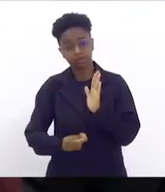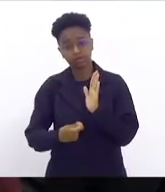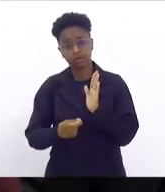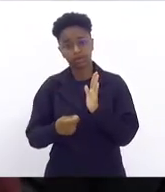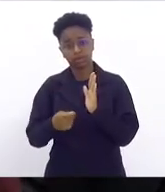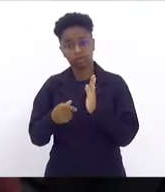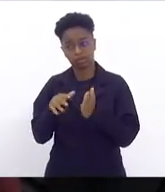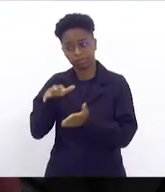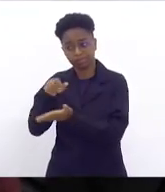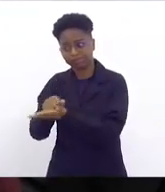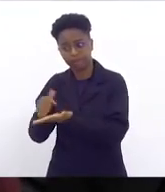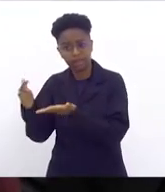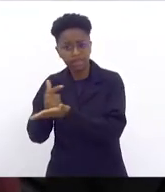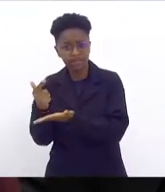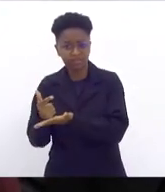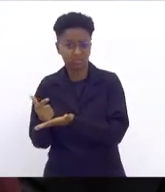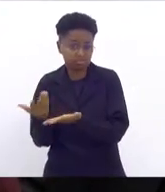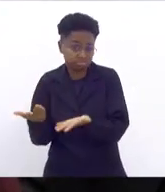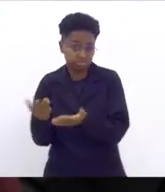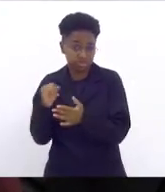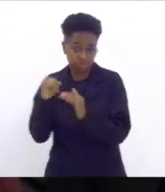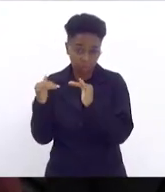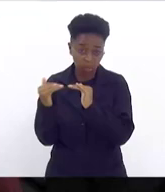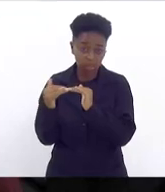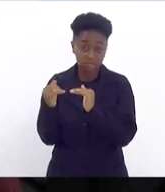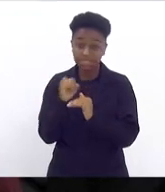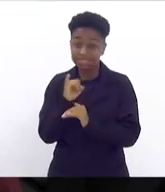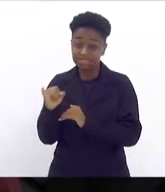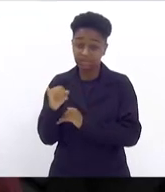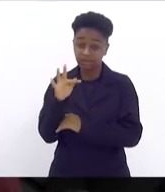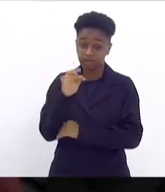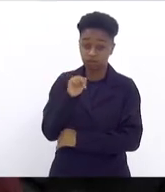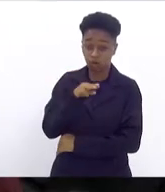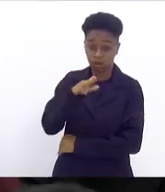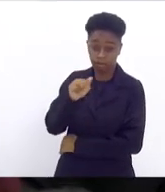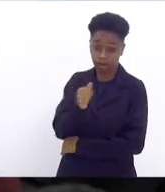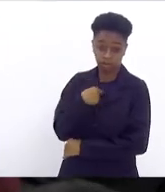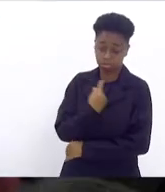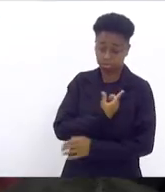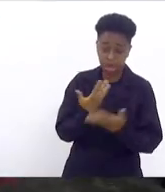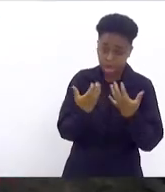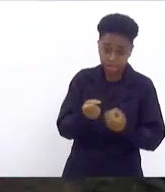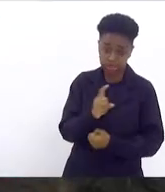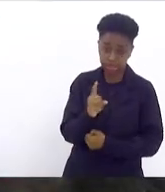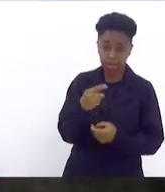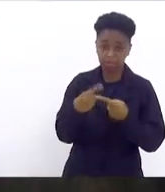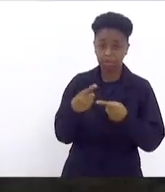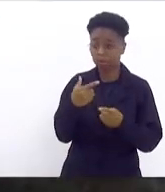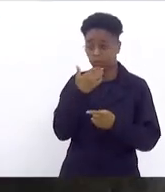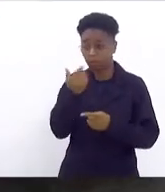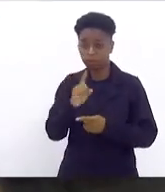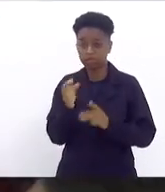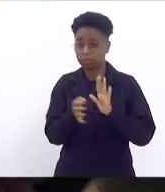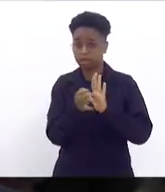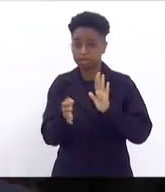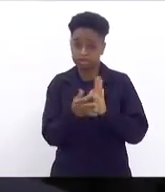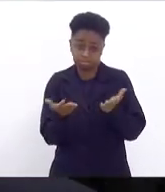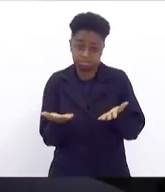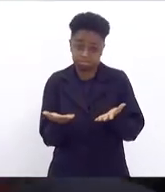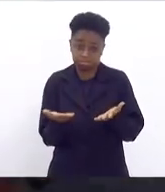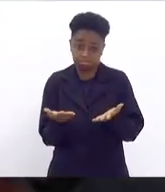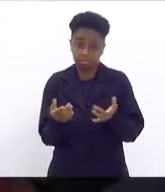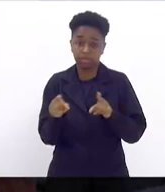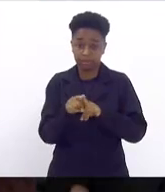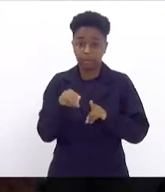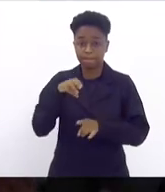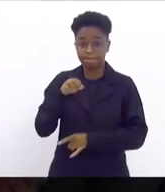de tombo. Eles estão concordando. Isso. E se eles vierem na forma, a gente não acata, porque a gente não está pedindo parecer na forma. E no mérito, o plenário ainda